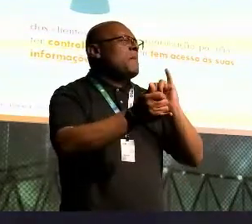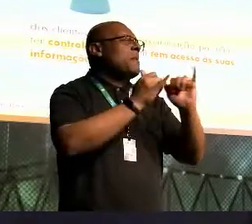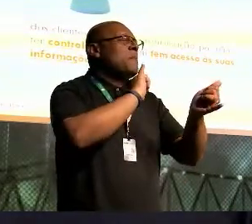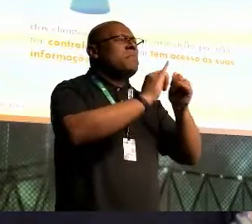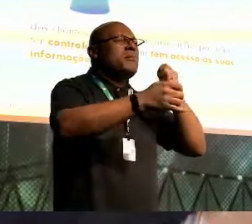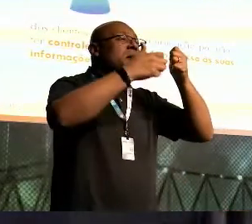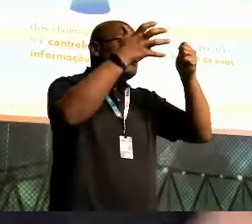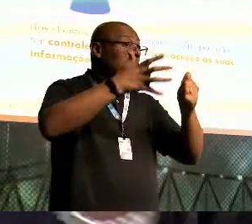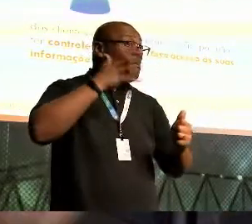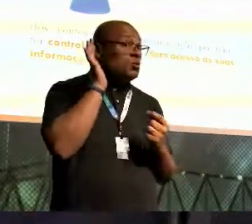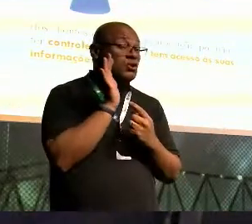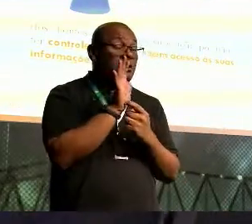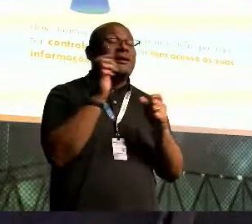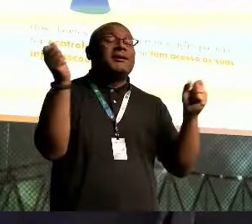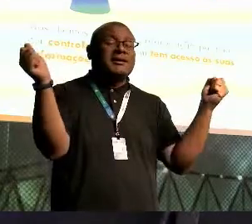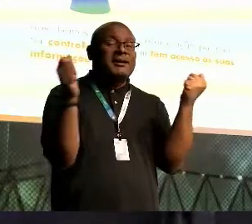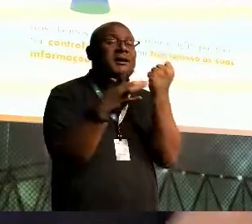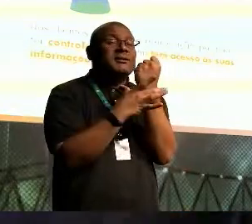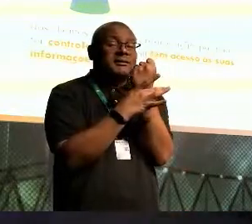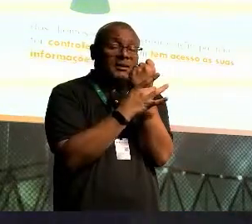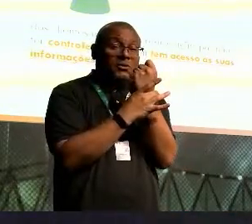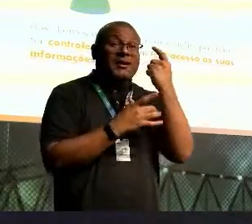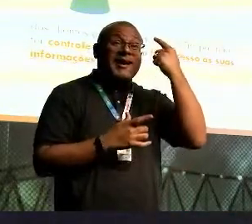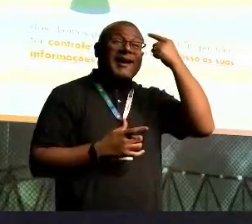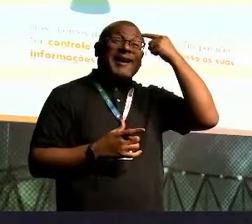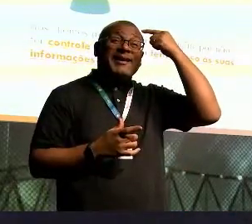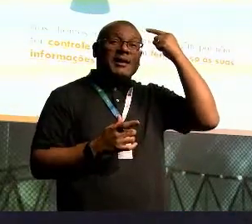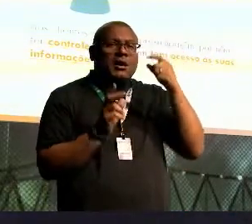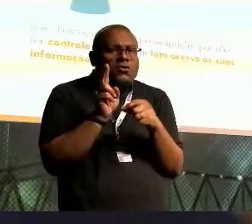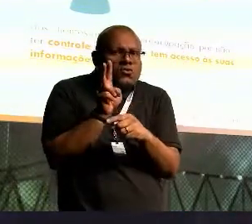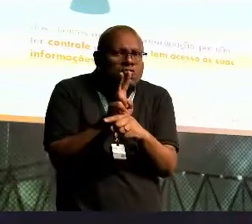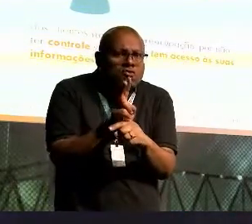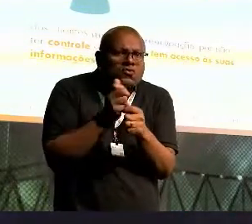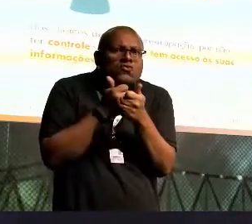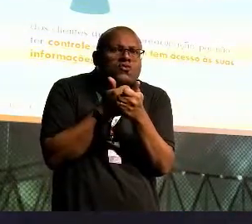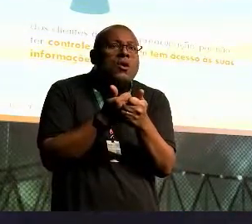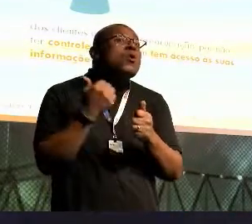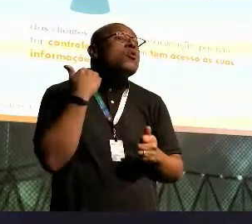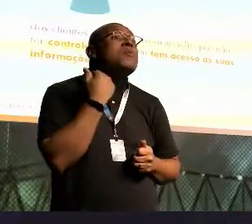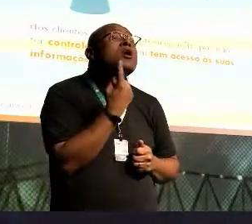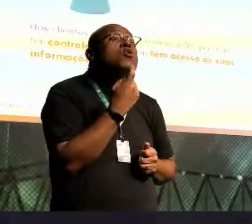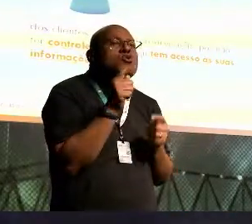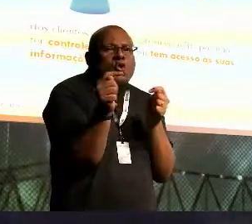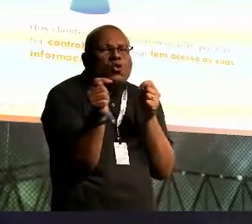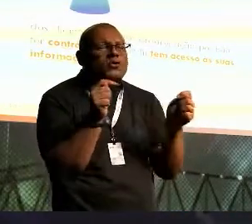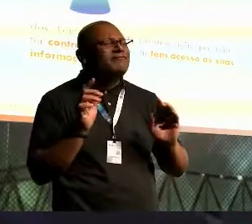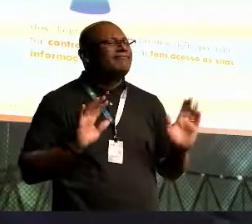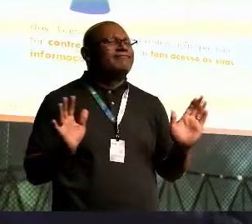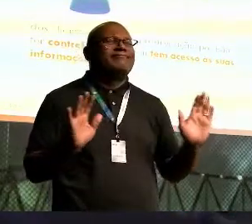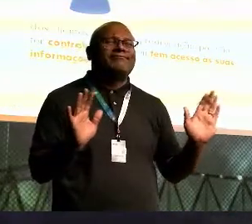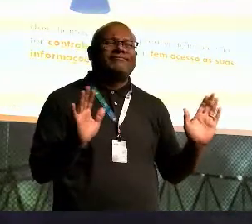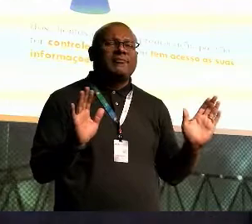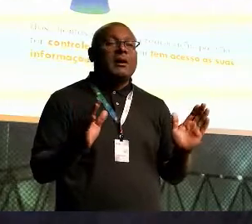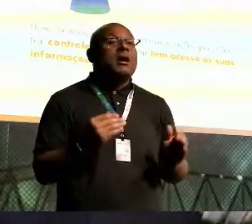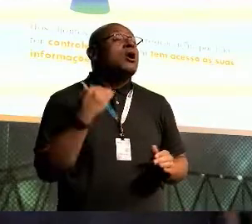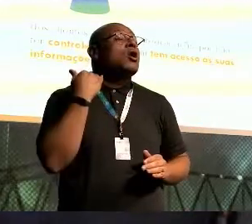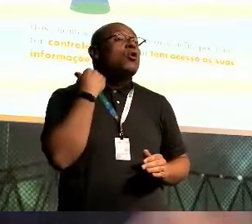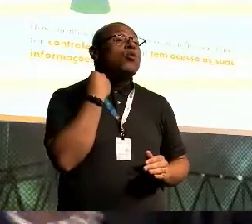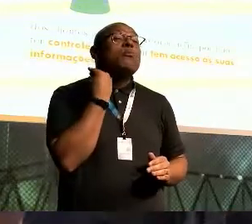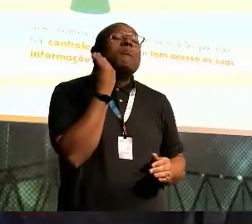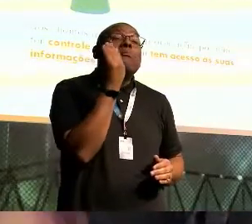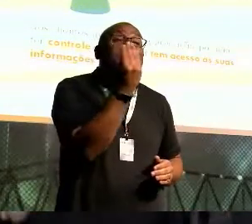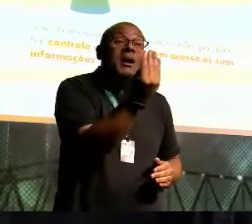como essa, para mostrar que é seguro sim. A ideia não é vigiar, não é ter um banco único, não é controlar, é realmente o banco, a